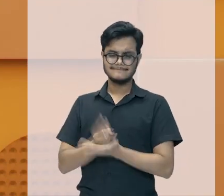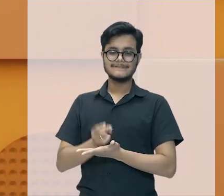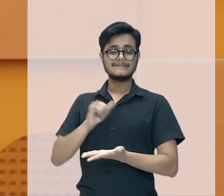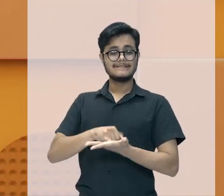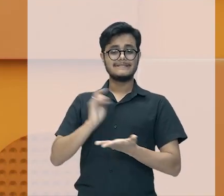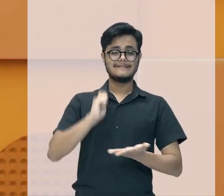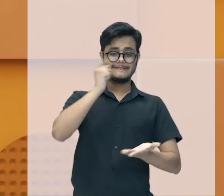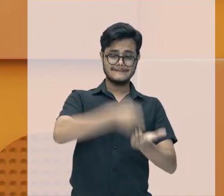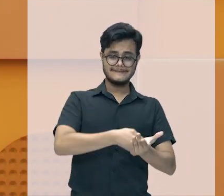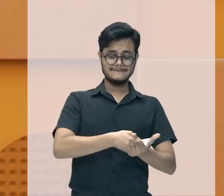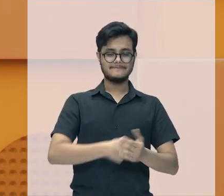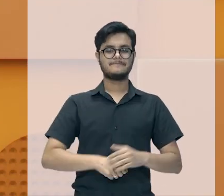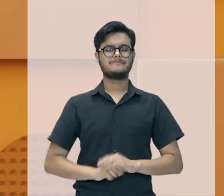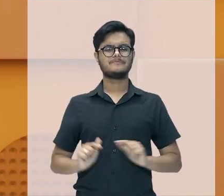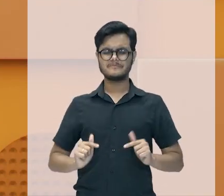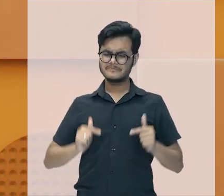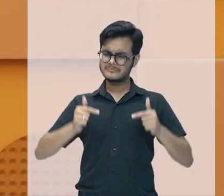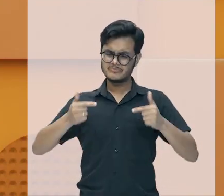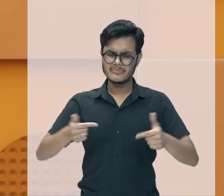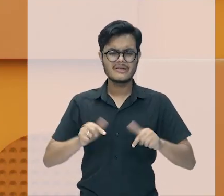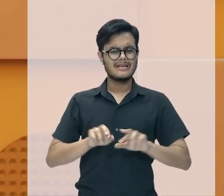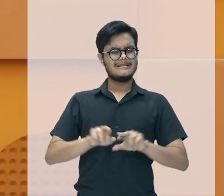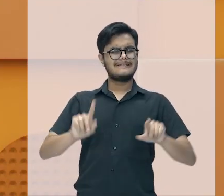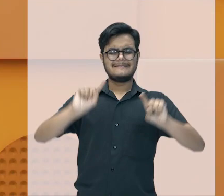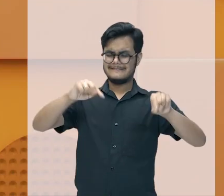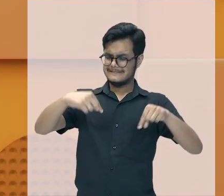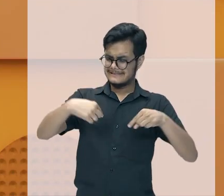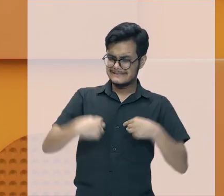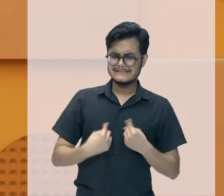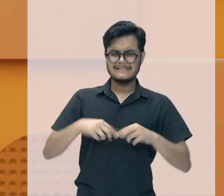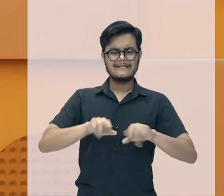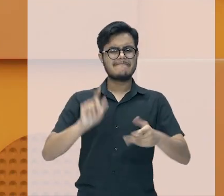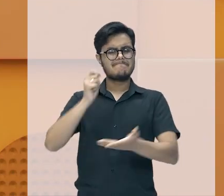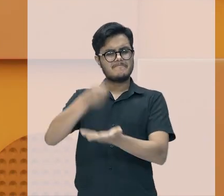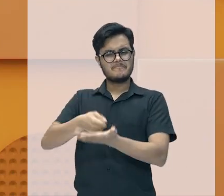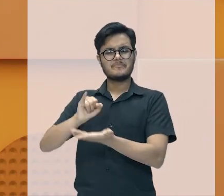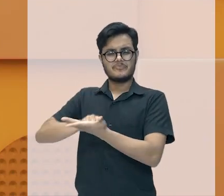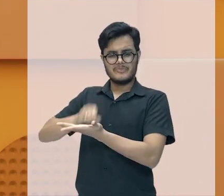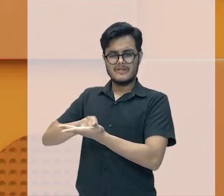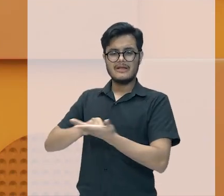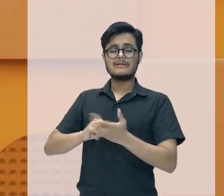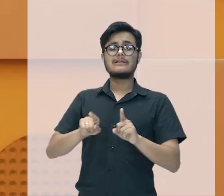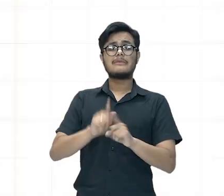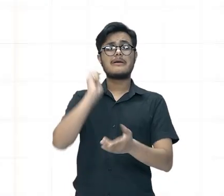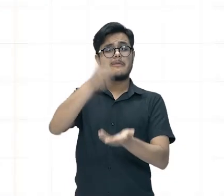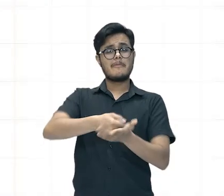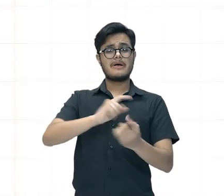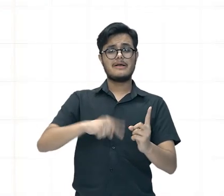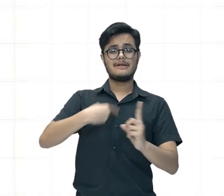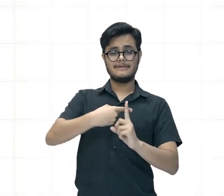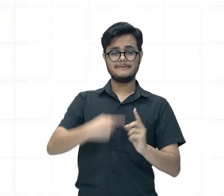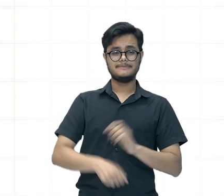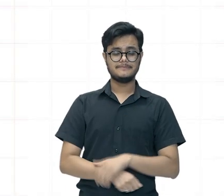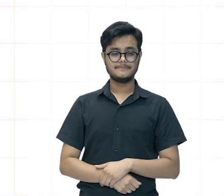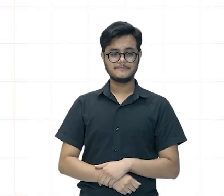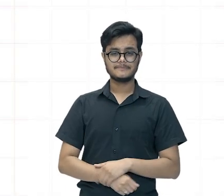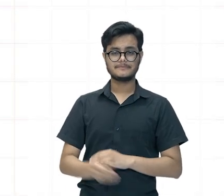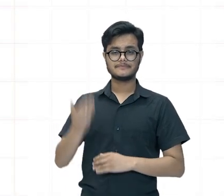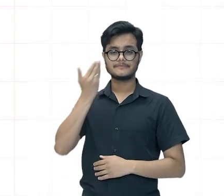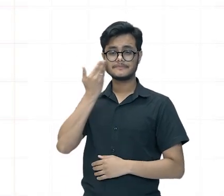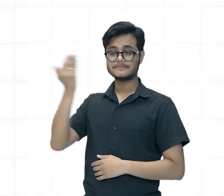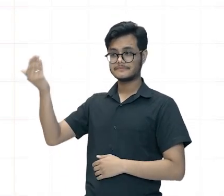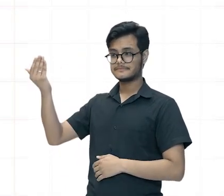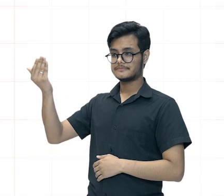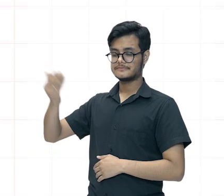aí a talha, a banalidade, a corvéia e, claro, o dízimo então para a igreja. Acompanha ali comigo uma imagem bonitinha,